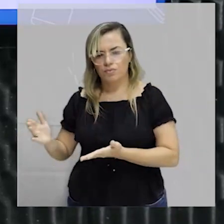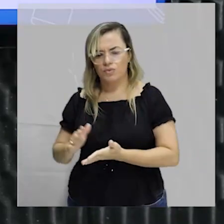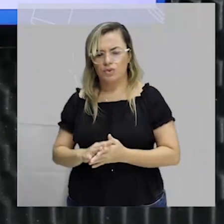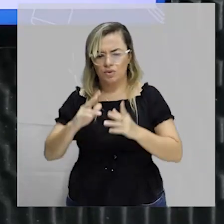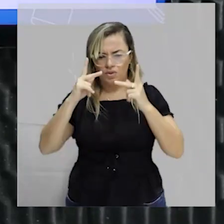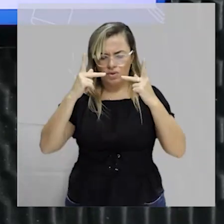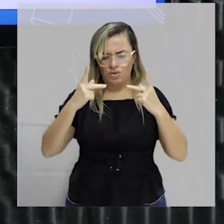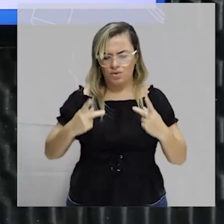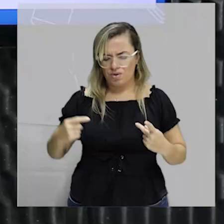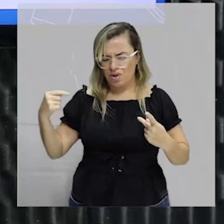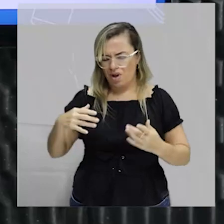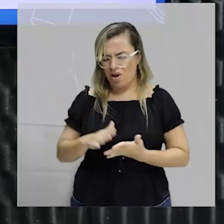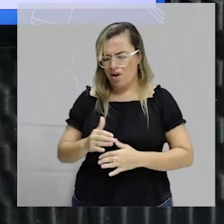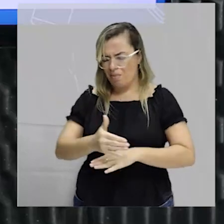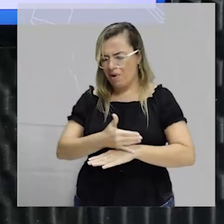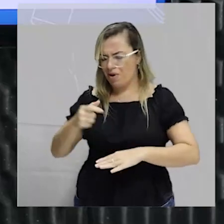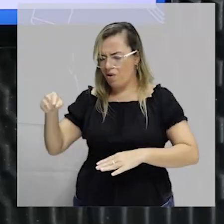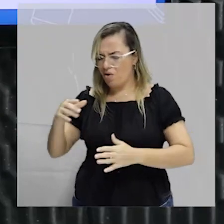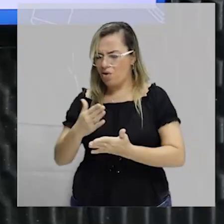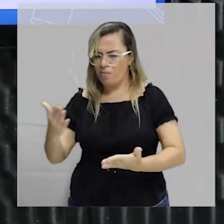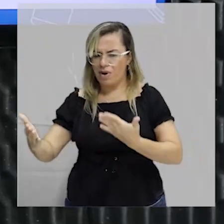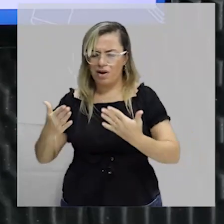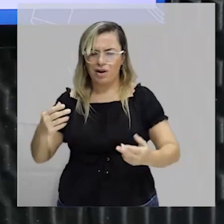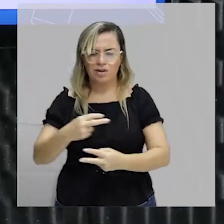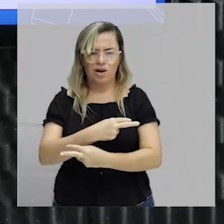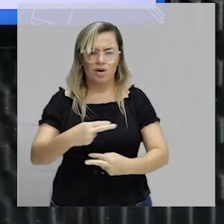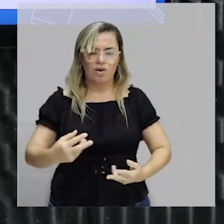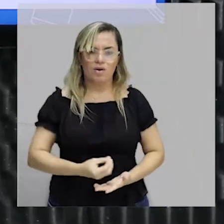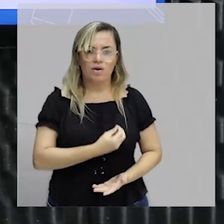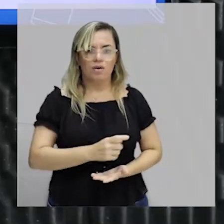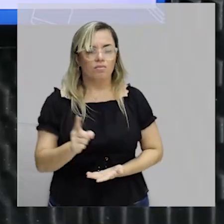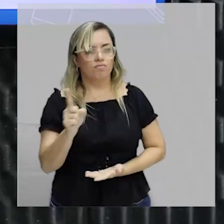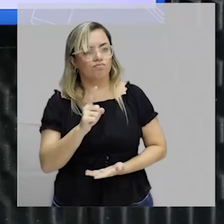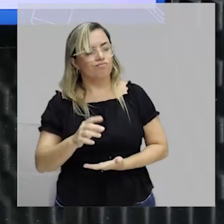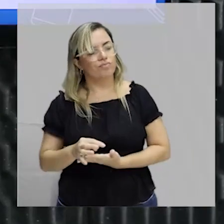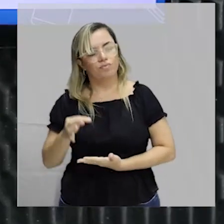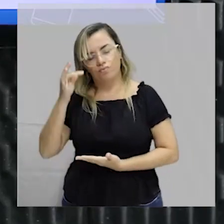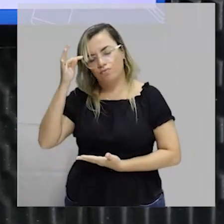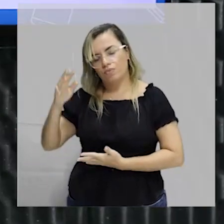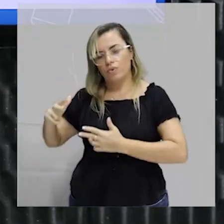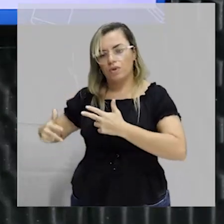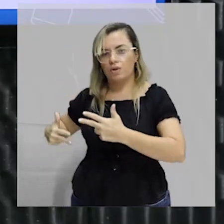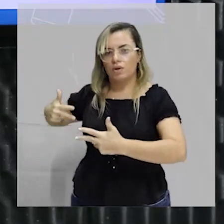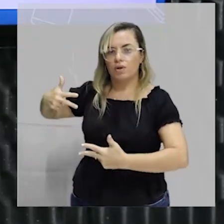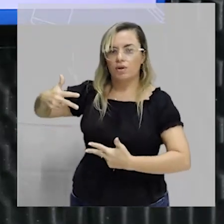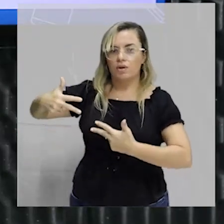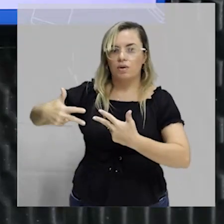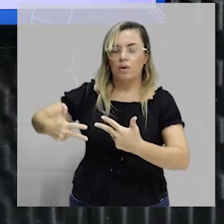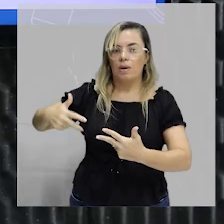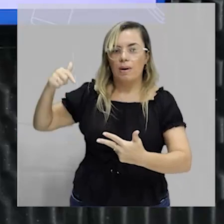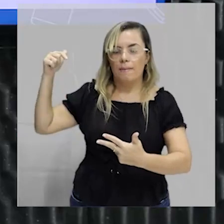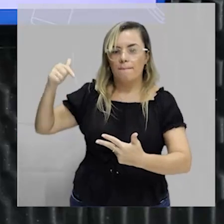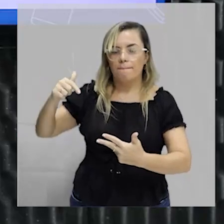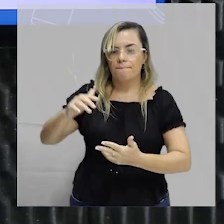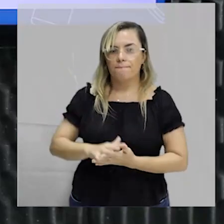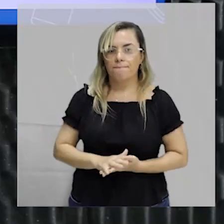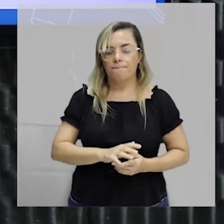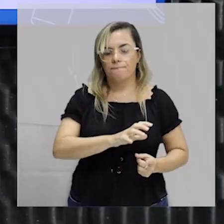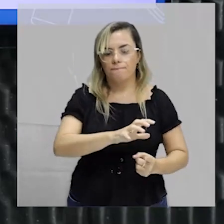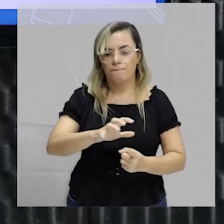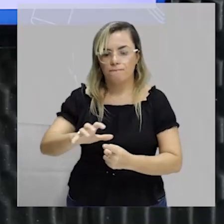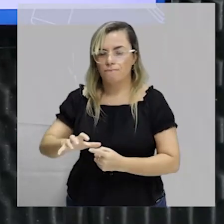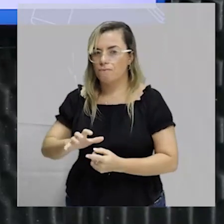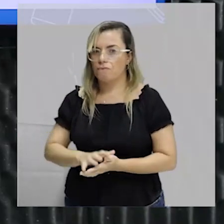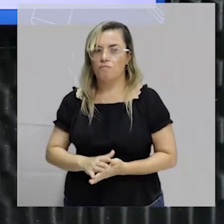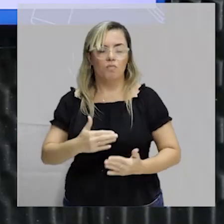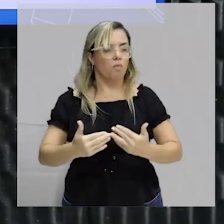outros animais, seres vivos? Lógico que não. A teoria da seleção natural, ela vai atuar sobre qualquer